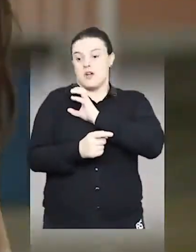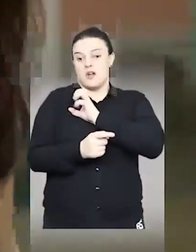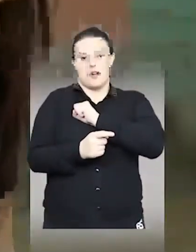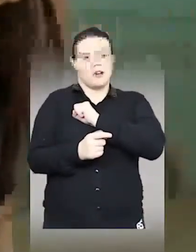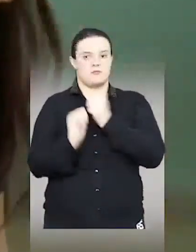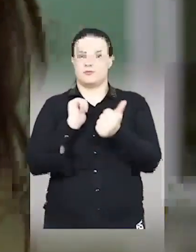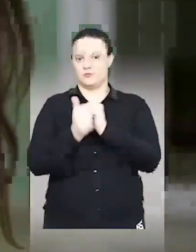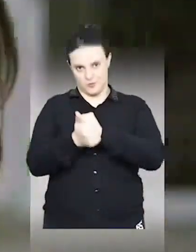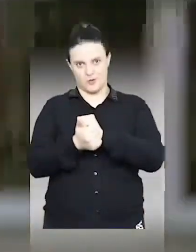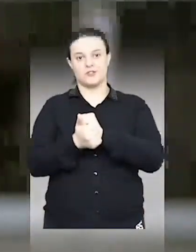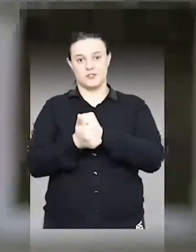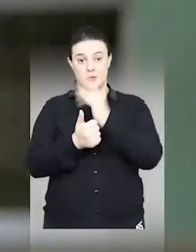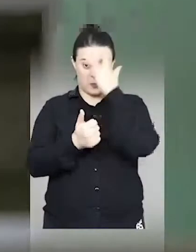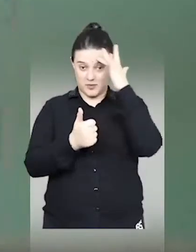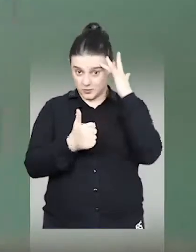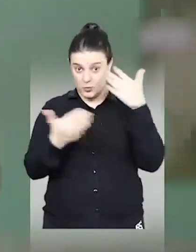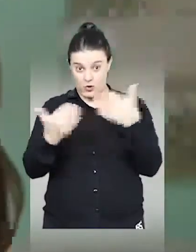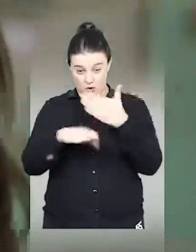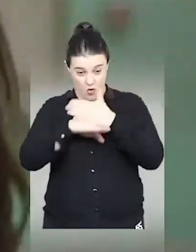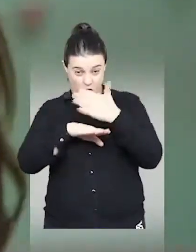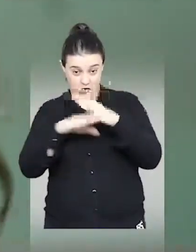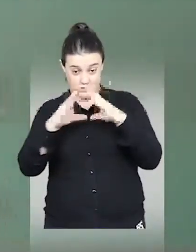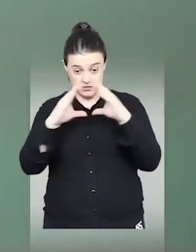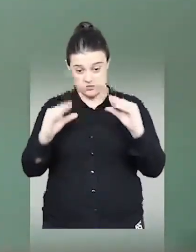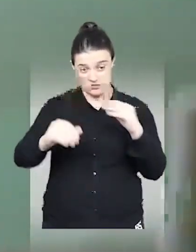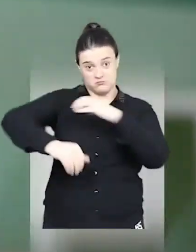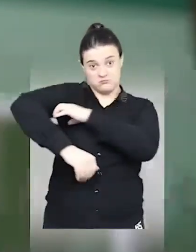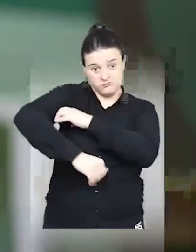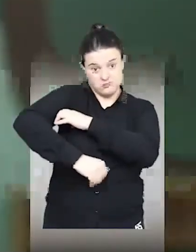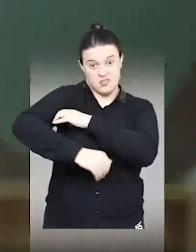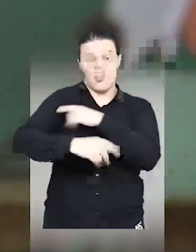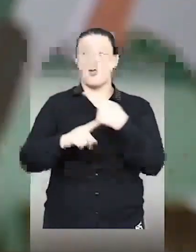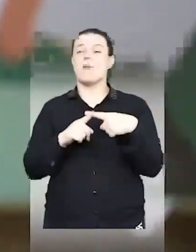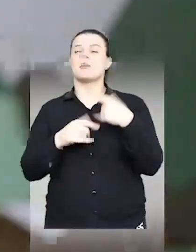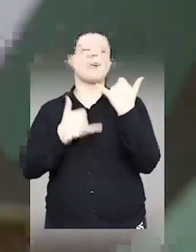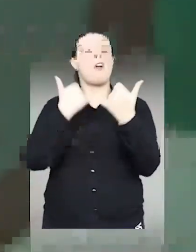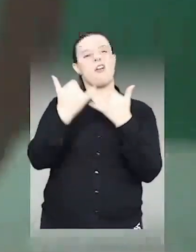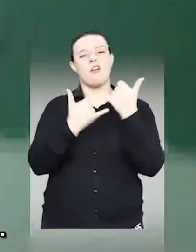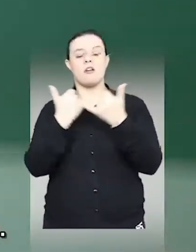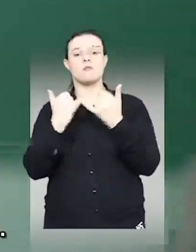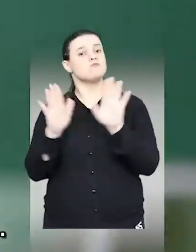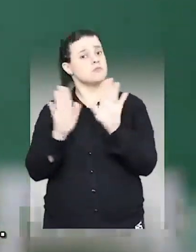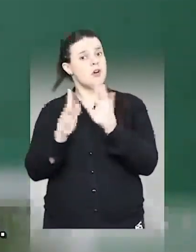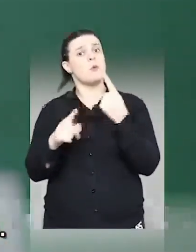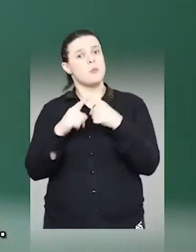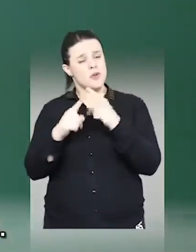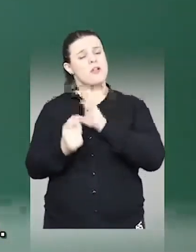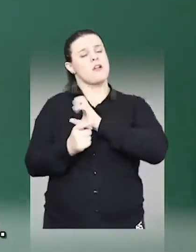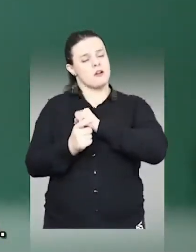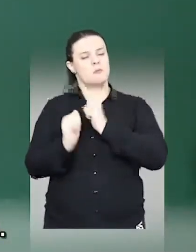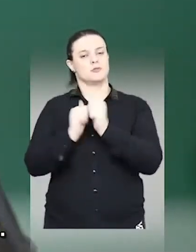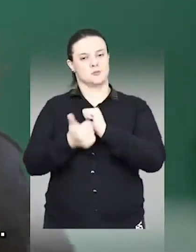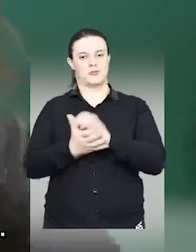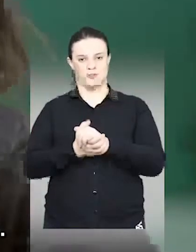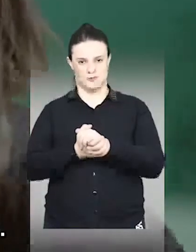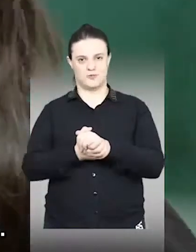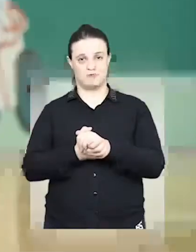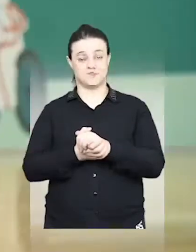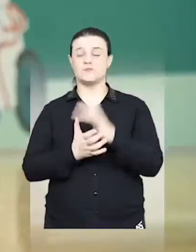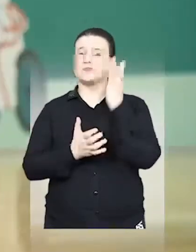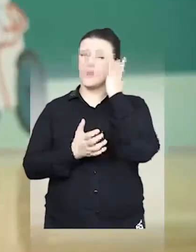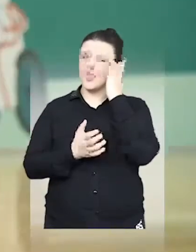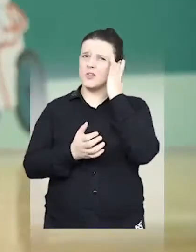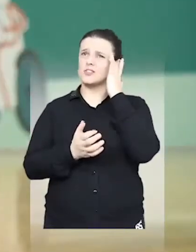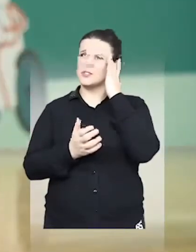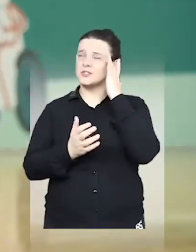amor pelo rugby. Quem tá no rugby não é pra passar o tempo, é porque realmente ama o esporte.